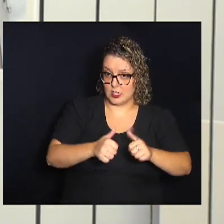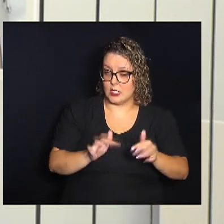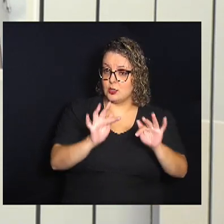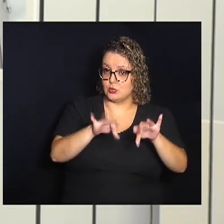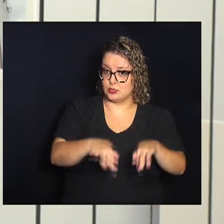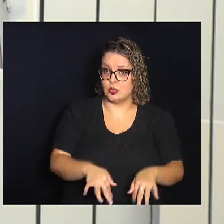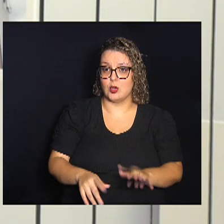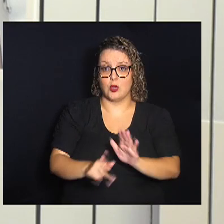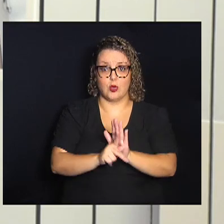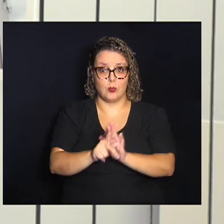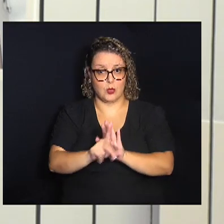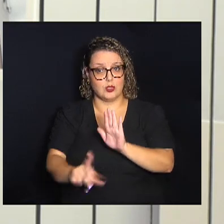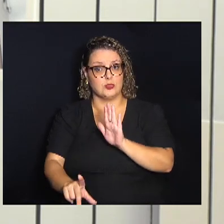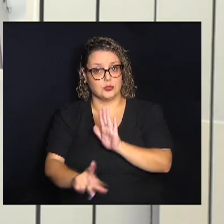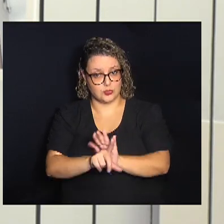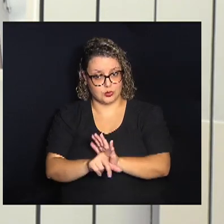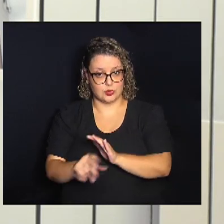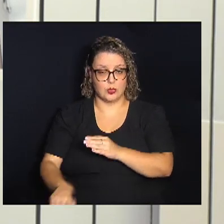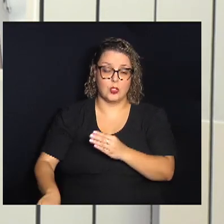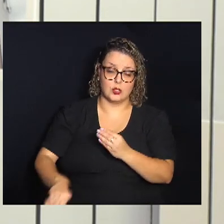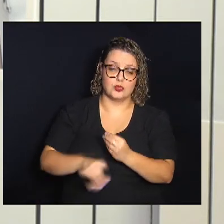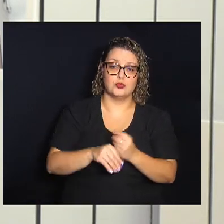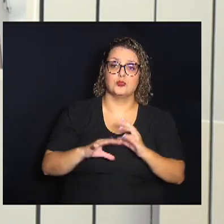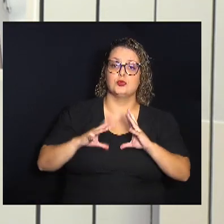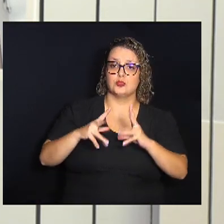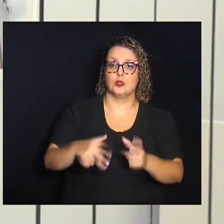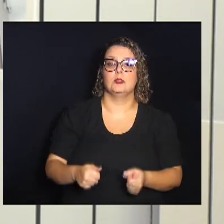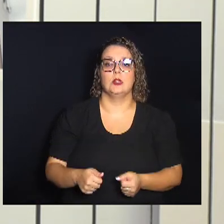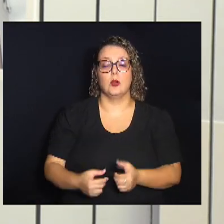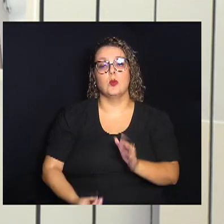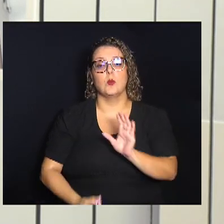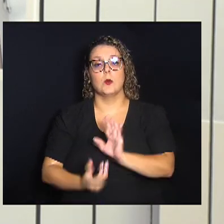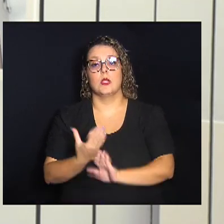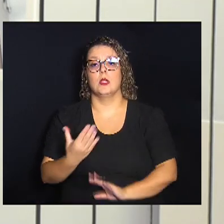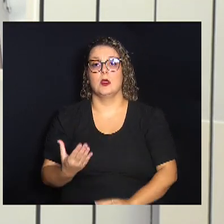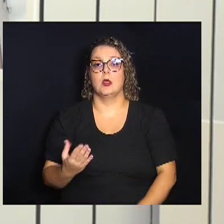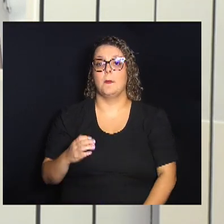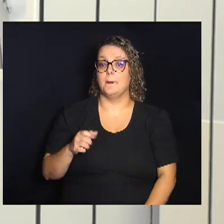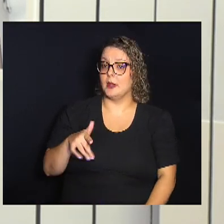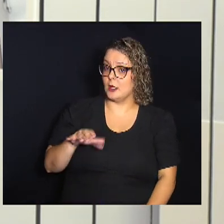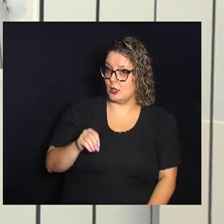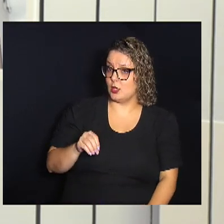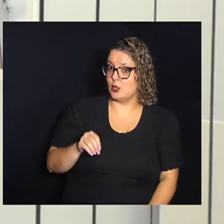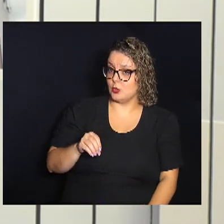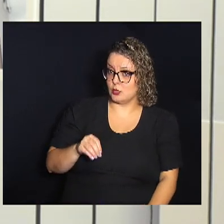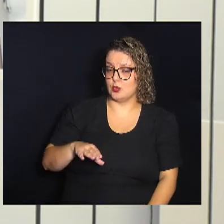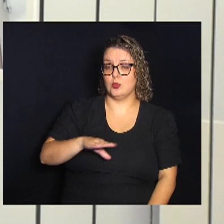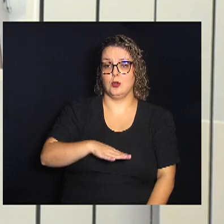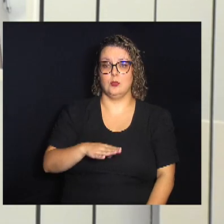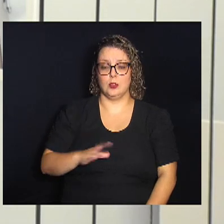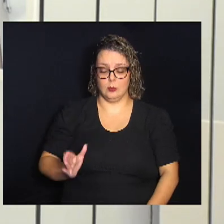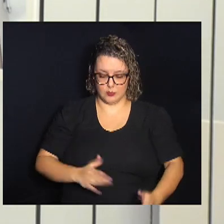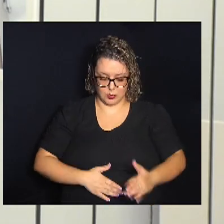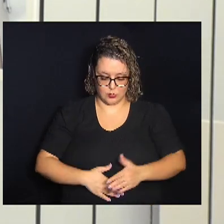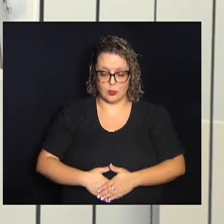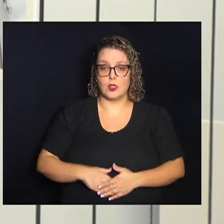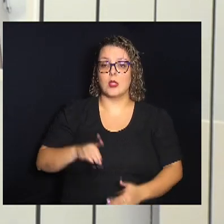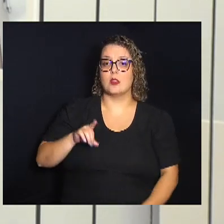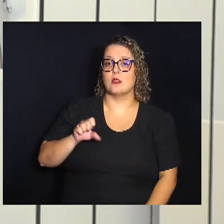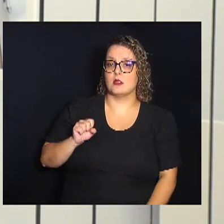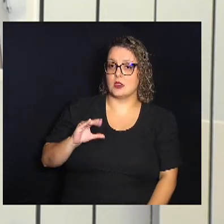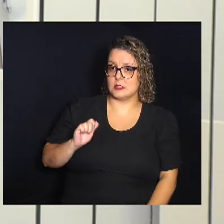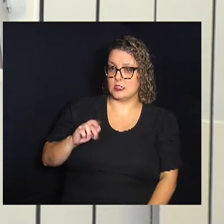o projeto de lei substitutivo total que cria o Banco Municipal de Fraldas Descartáveis,